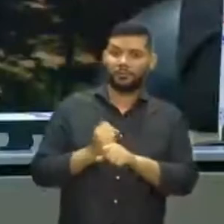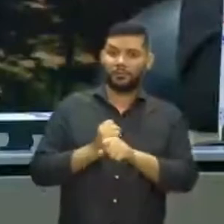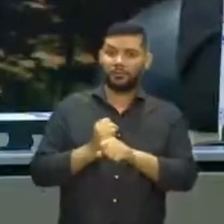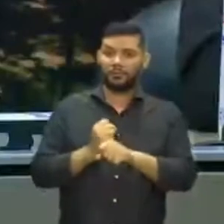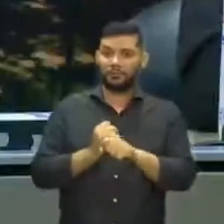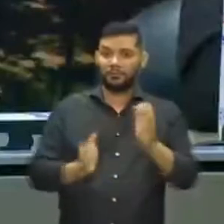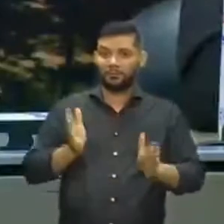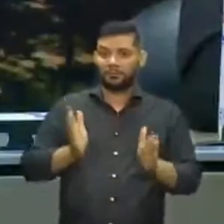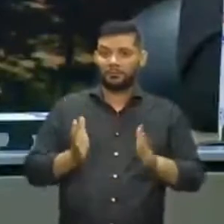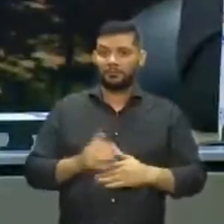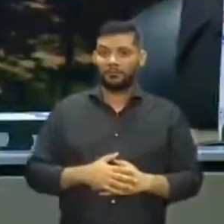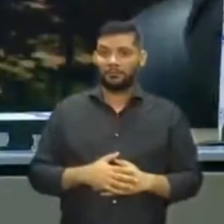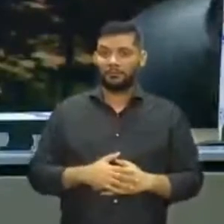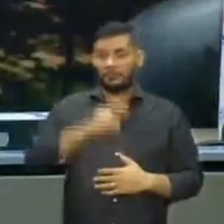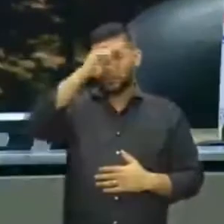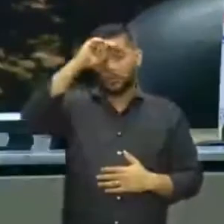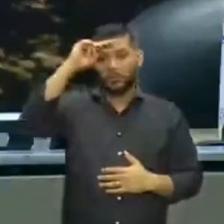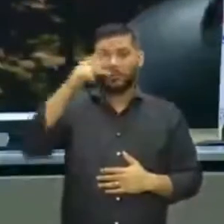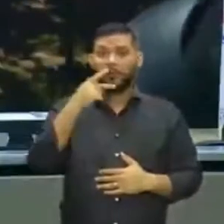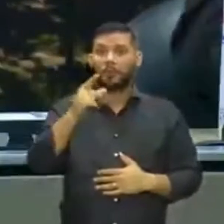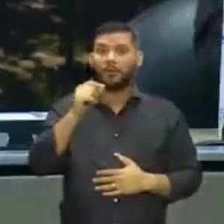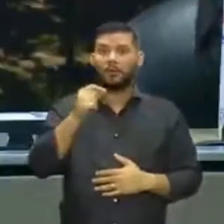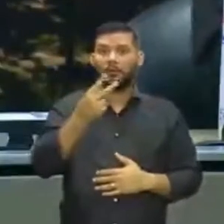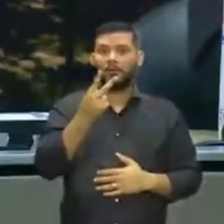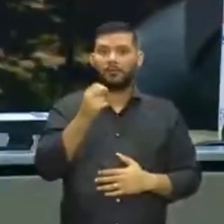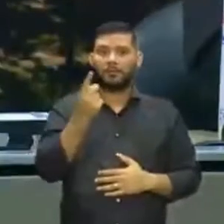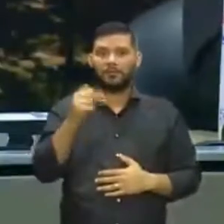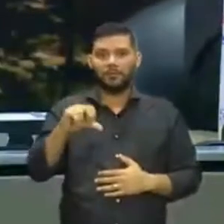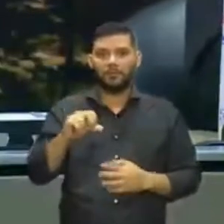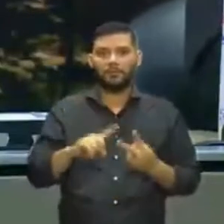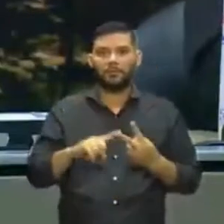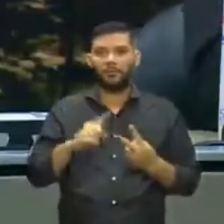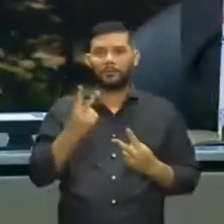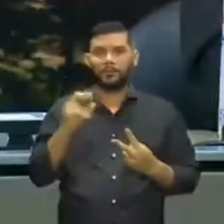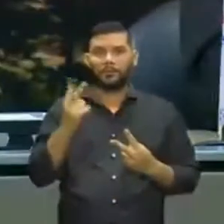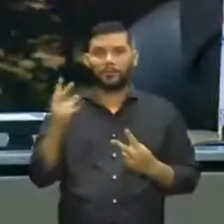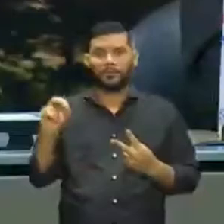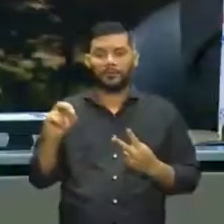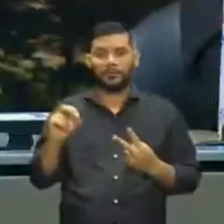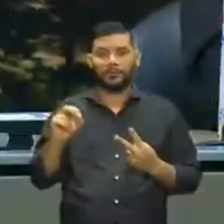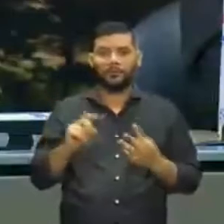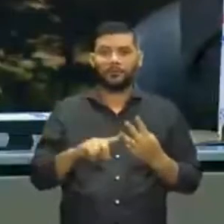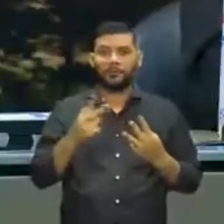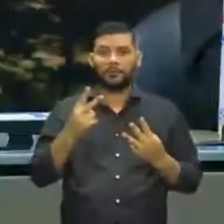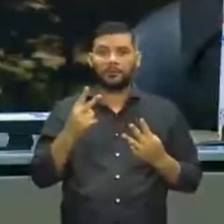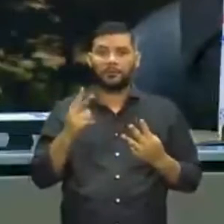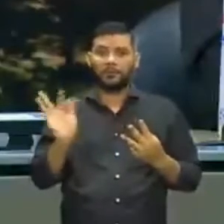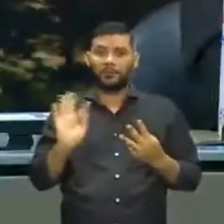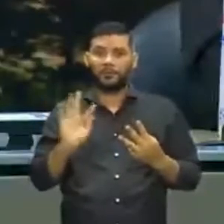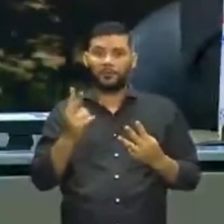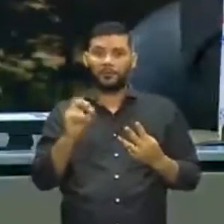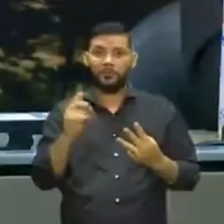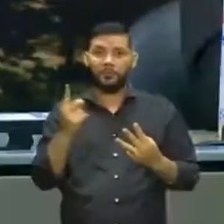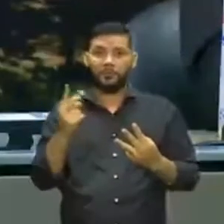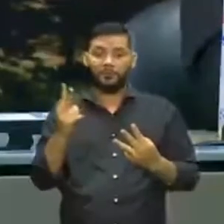O deputado Noel esqueceu que tinha facção em 2019, em 2020, em fevereiro de 21.